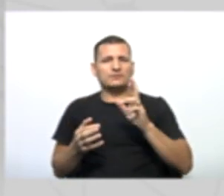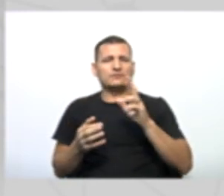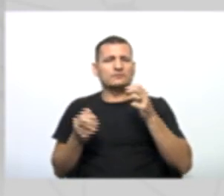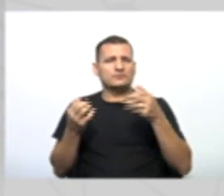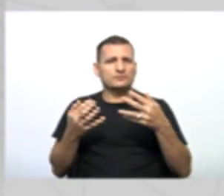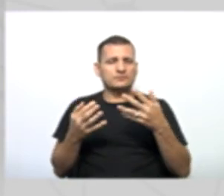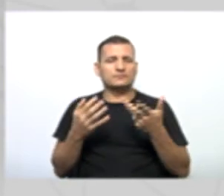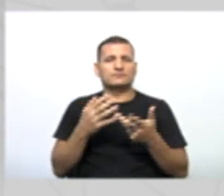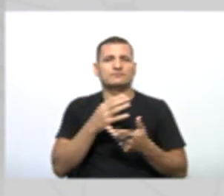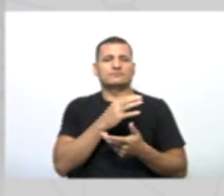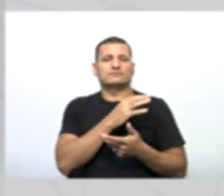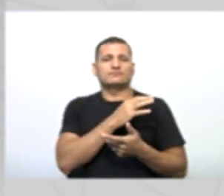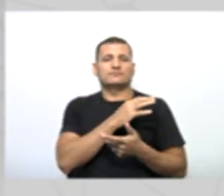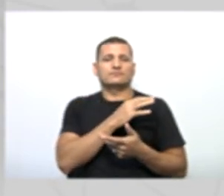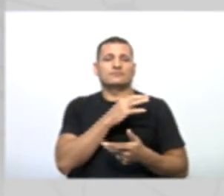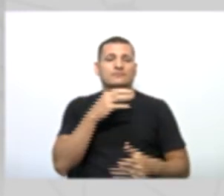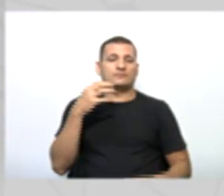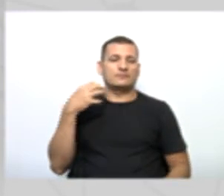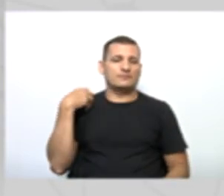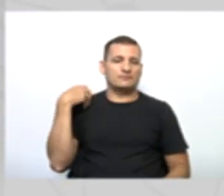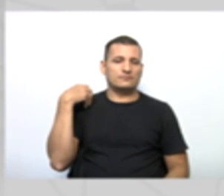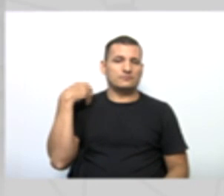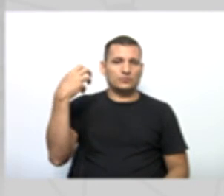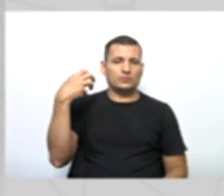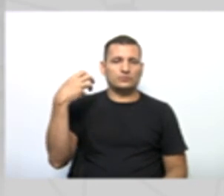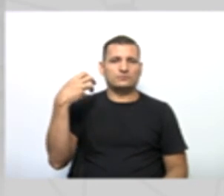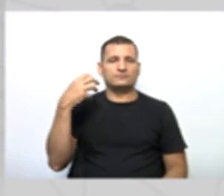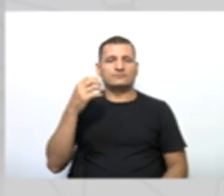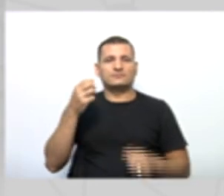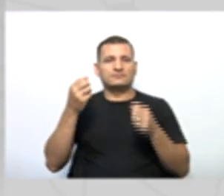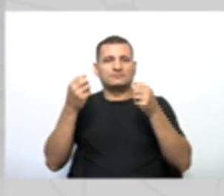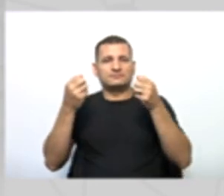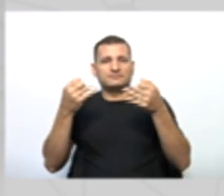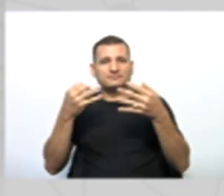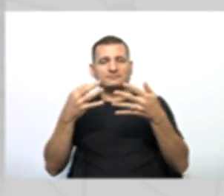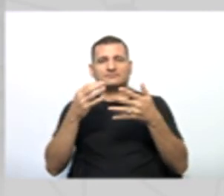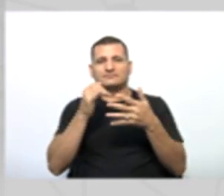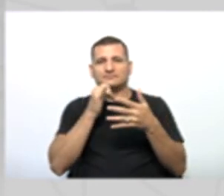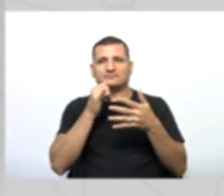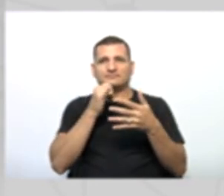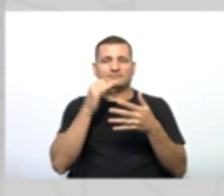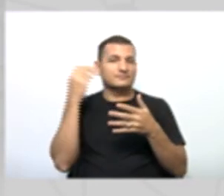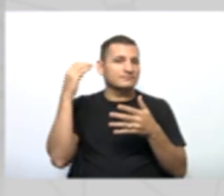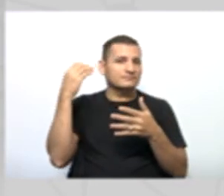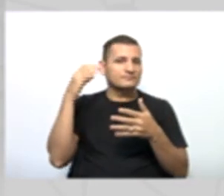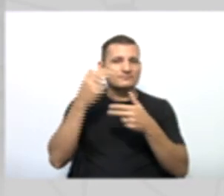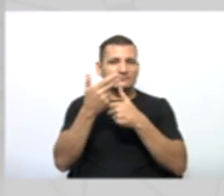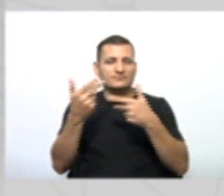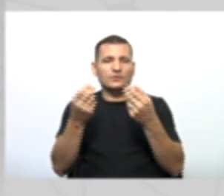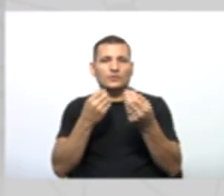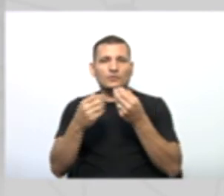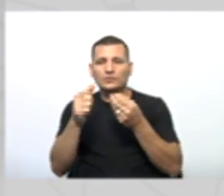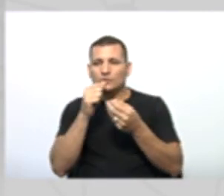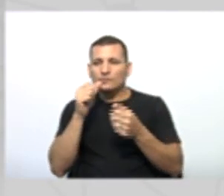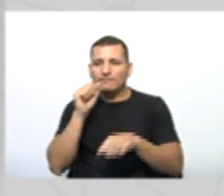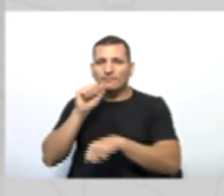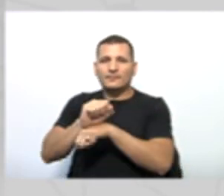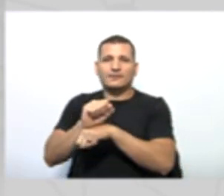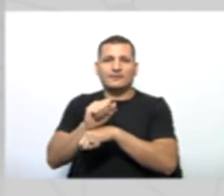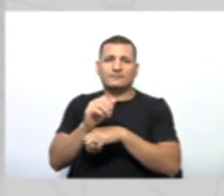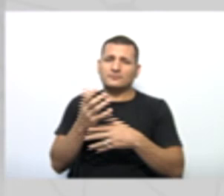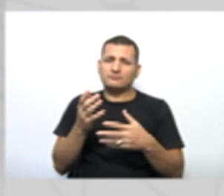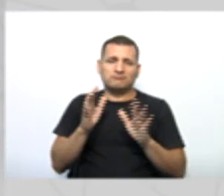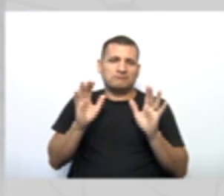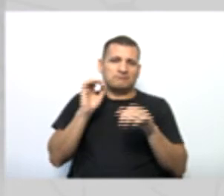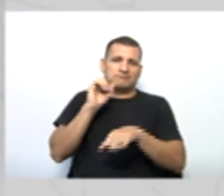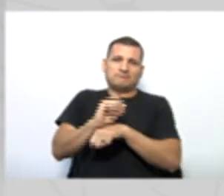foi o Aristóteles. A gente até brincou com o exemplo de parar de tomar refrigerante. Como é que eu paro de tomar refrigerante? Parando de